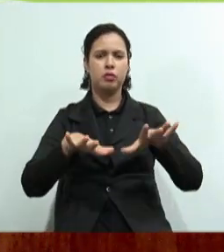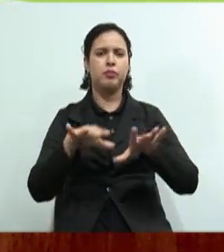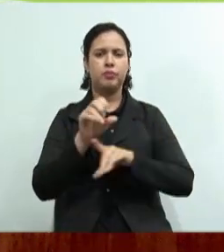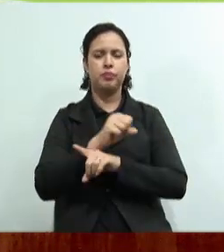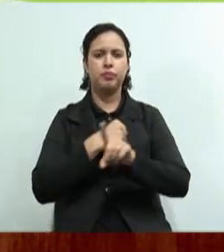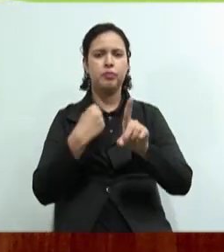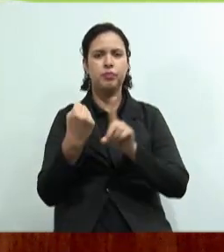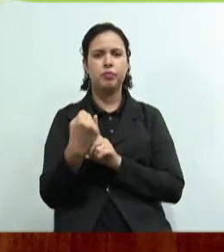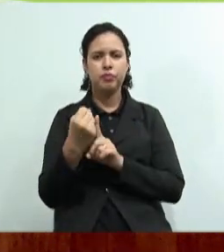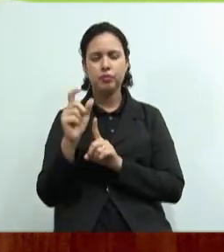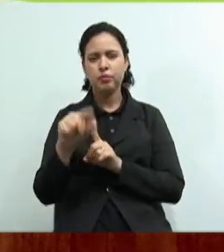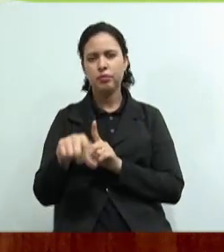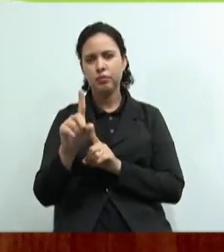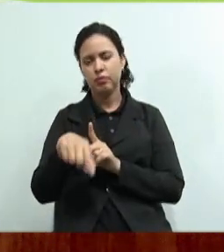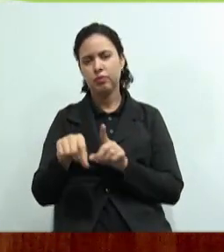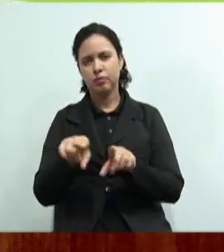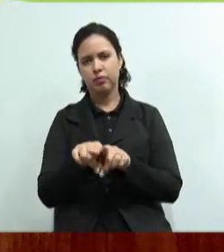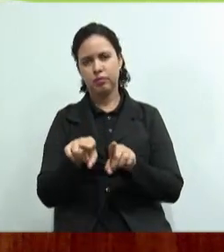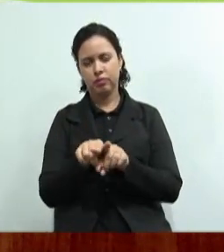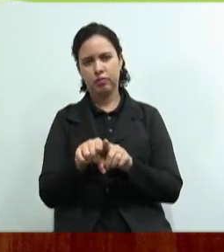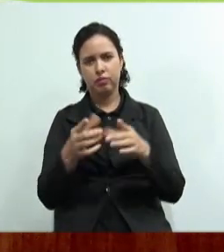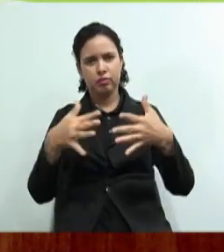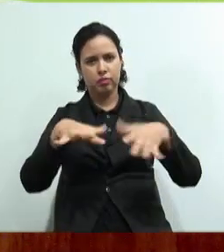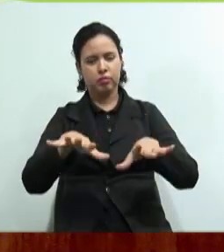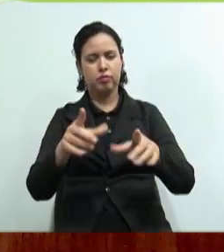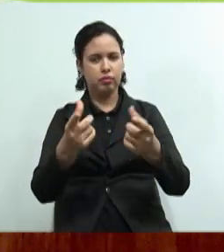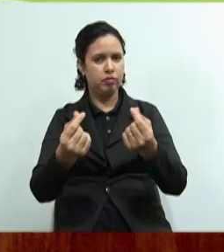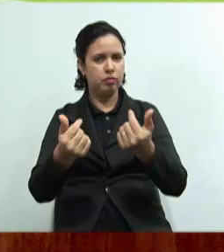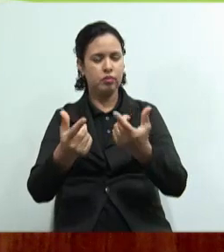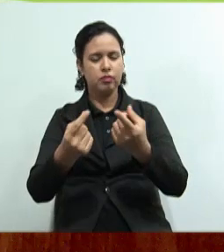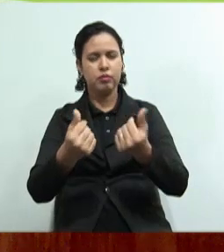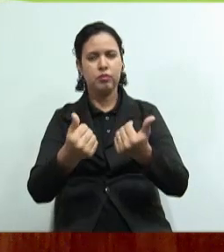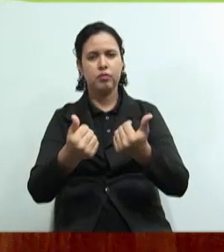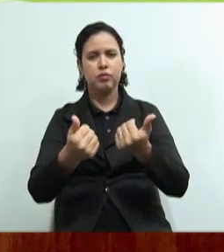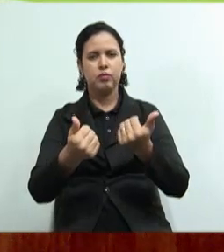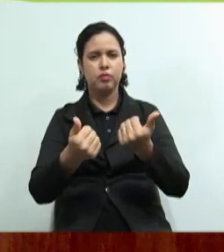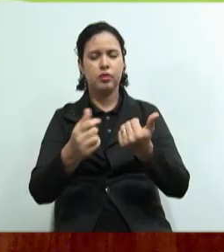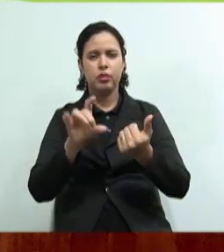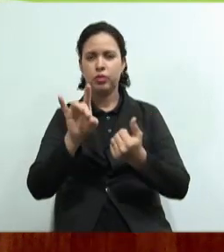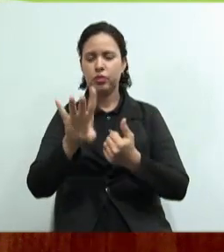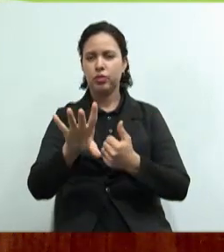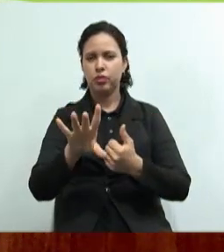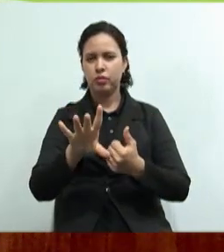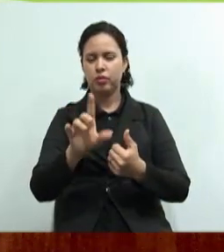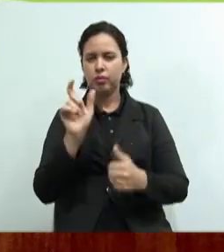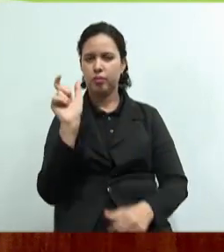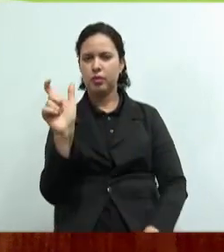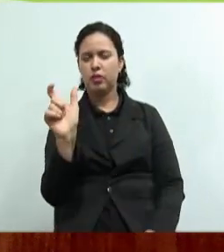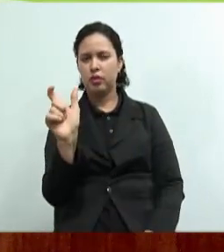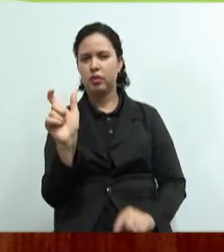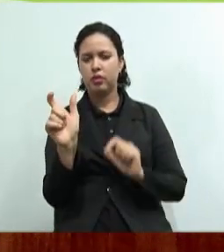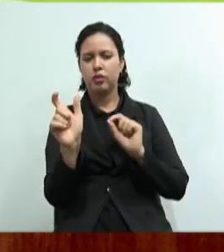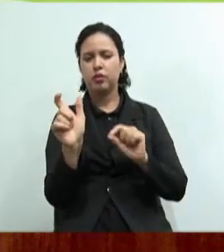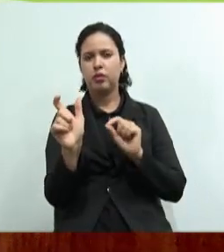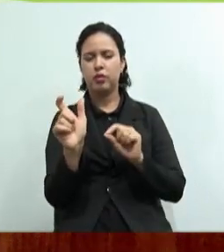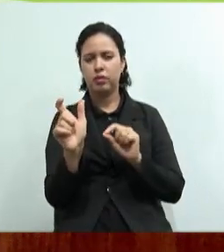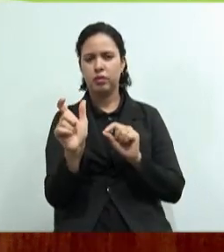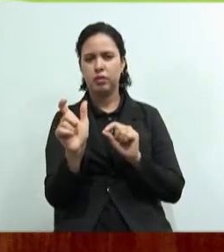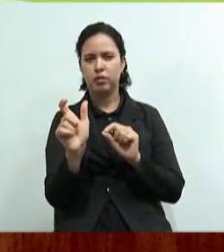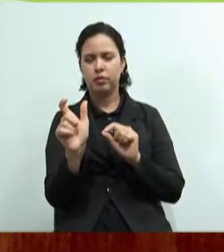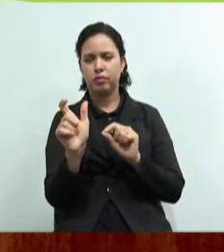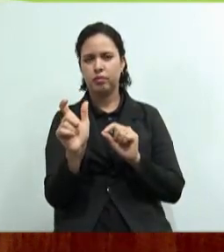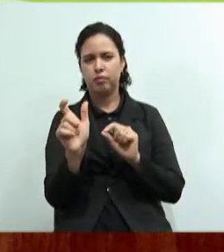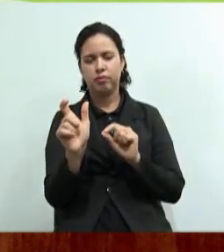mesmo tempo, uma inclusão econômica. E não só por uma palavra horrorosa chamada de subsistência. Não